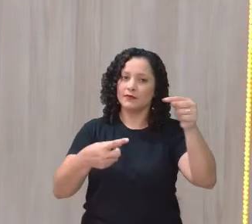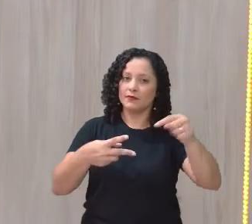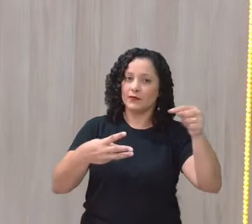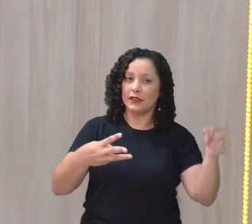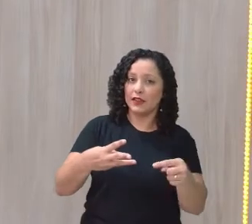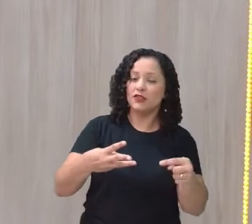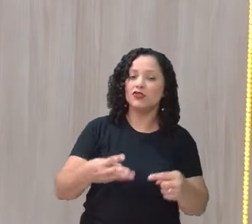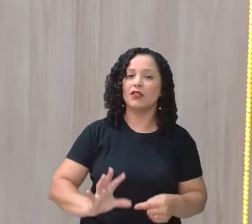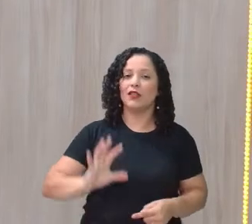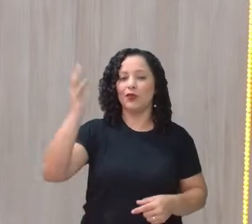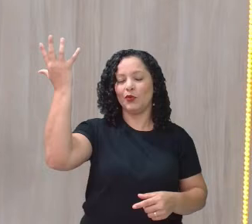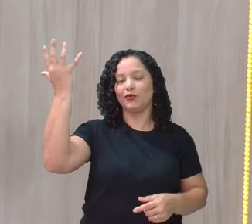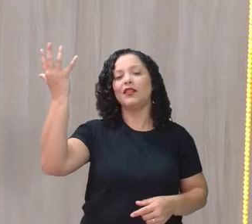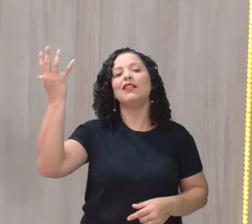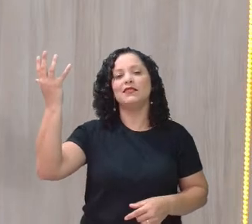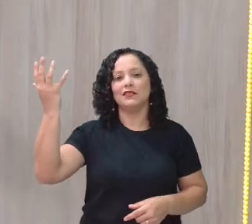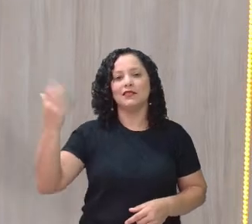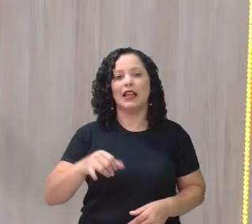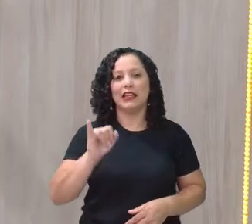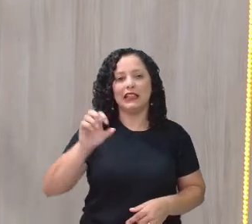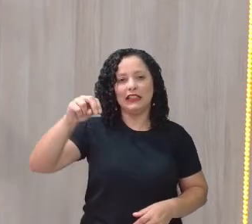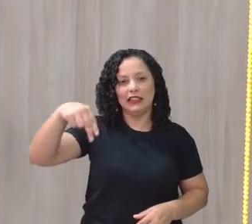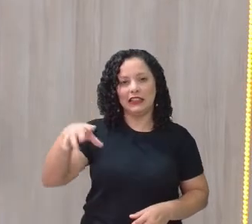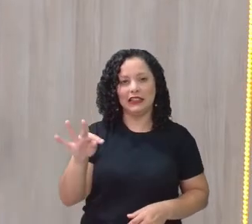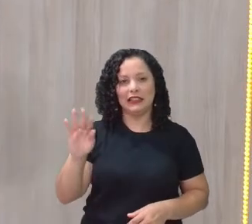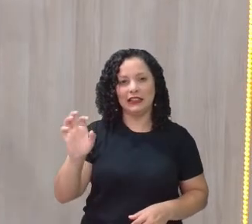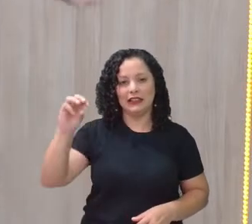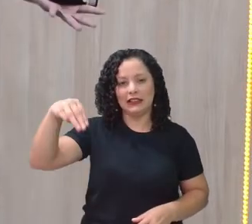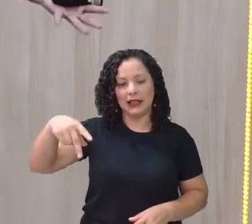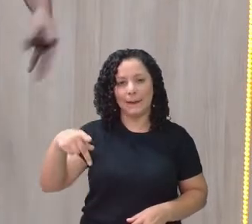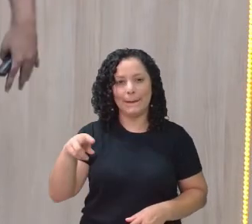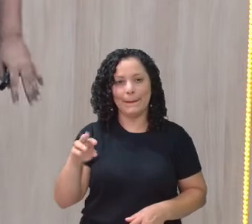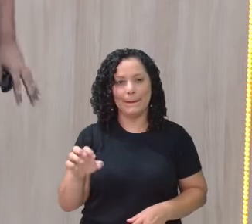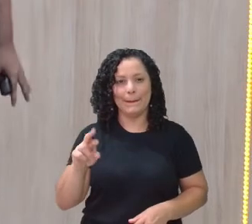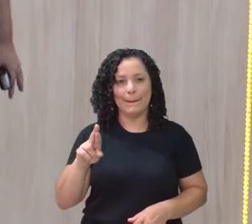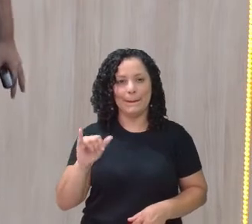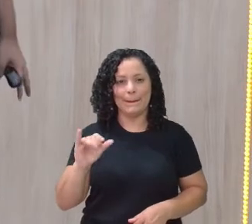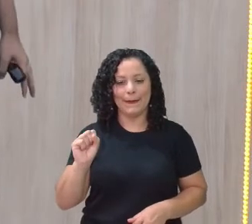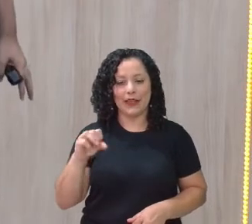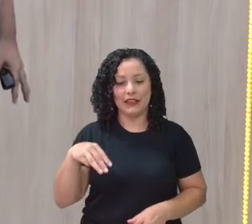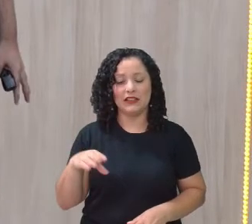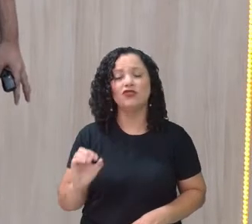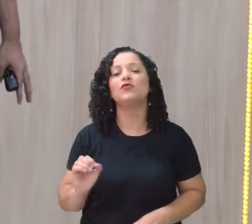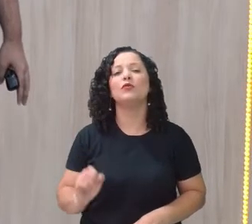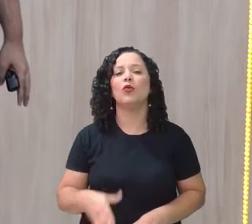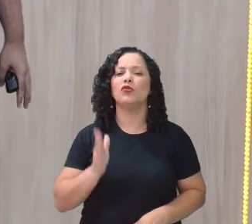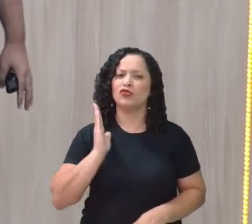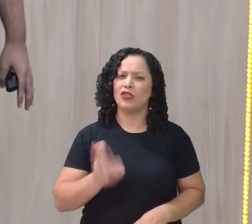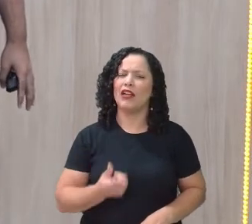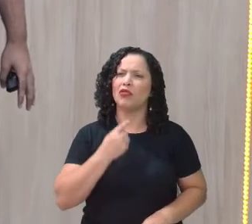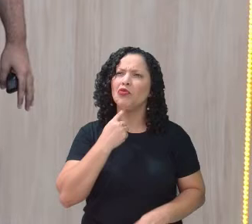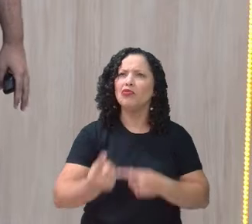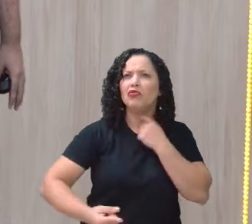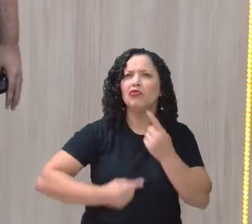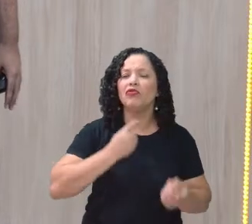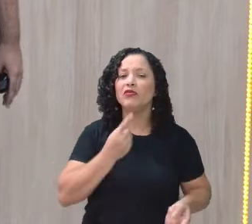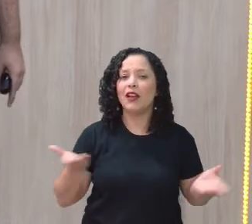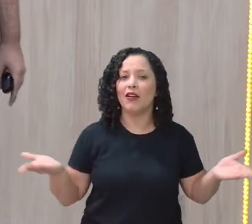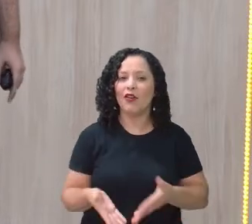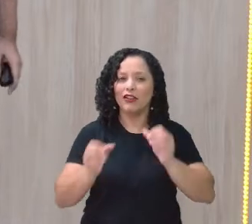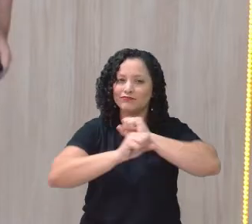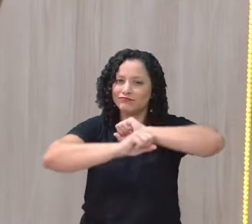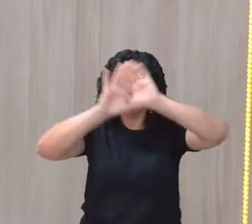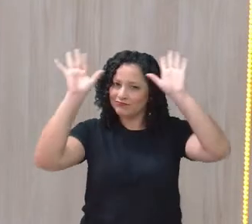maneiras em que ocorre o intemperismo. Então, se você estava com dúvida disso, agora já ficou sabendo.